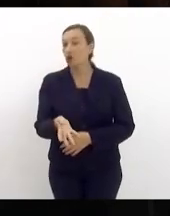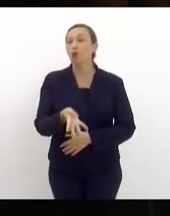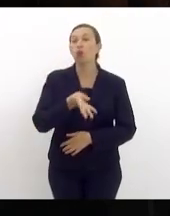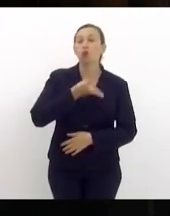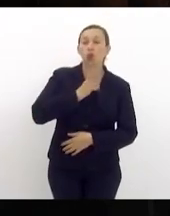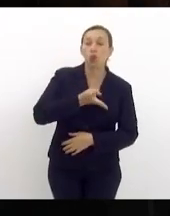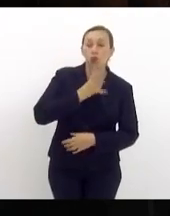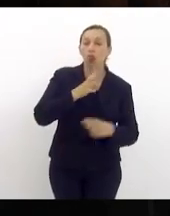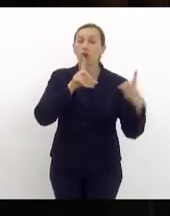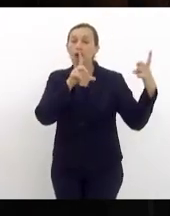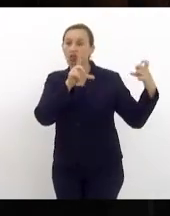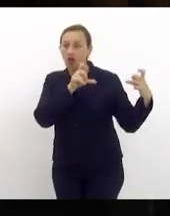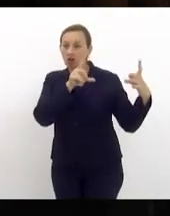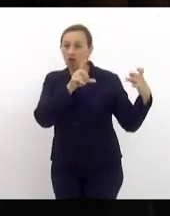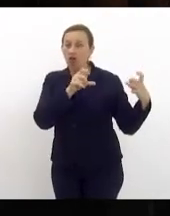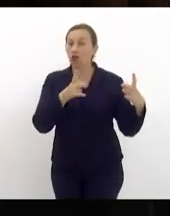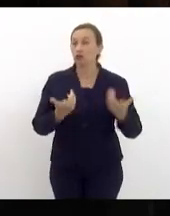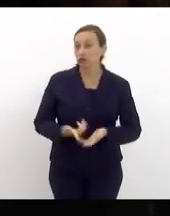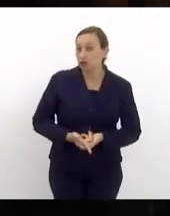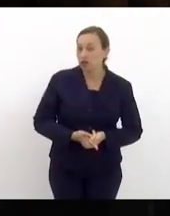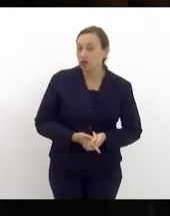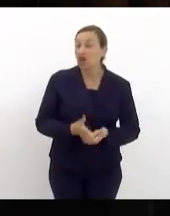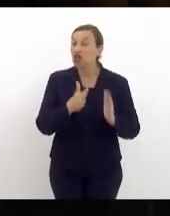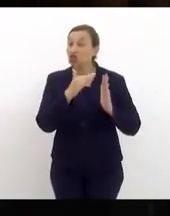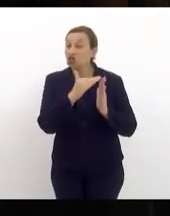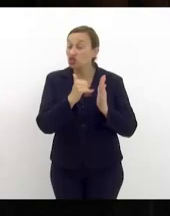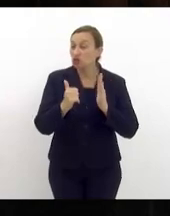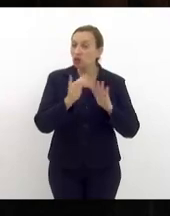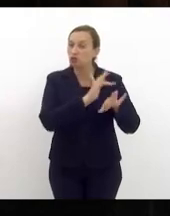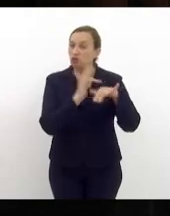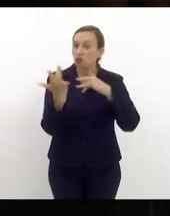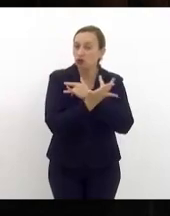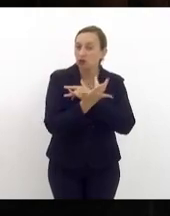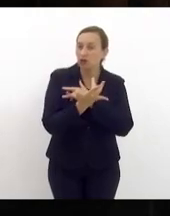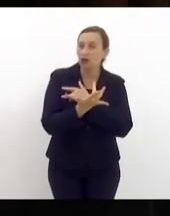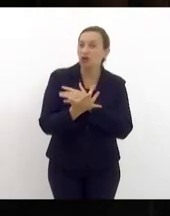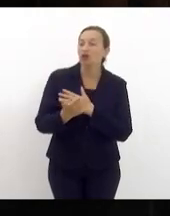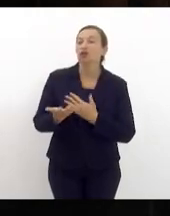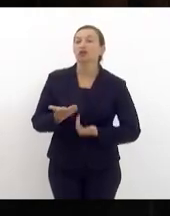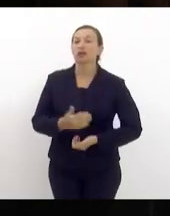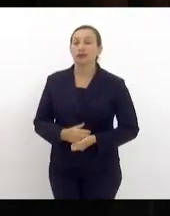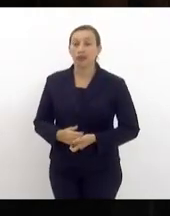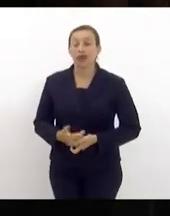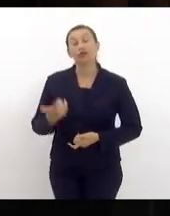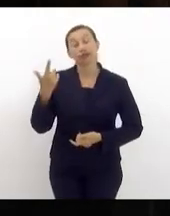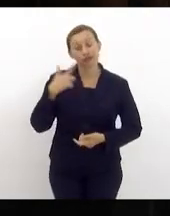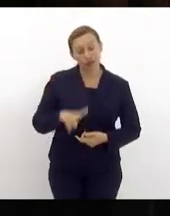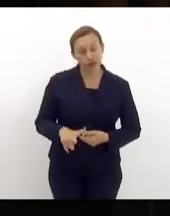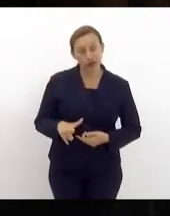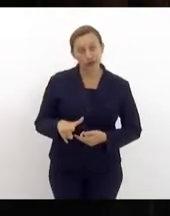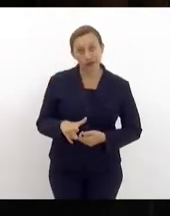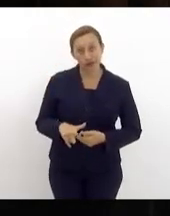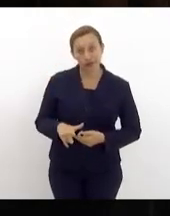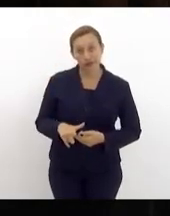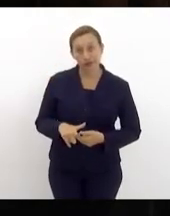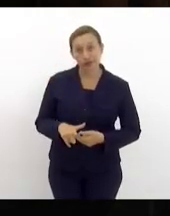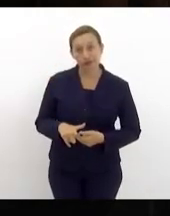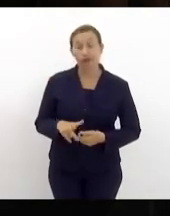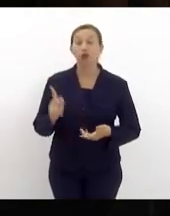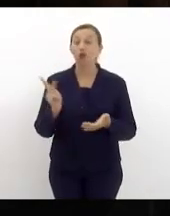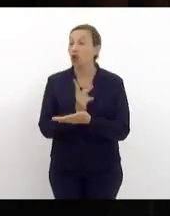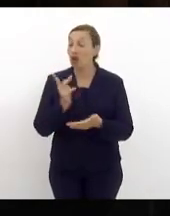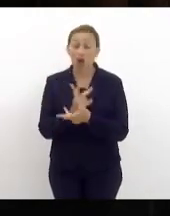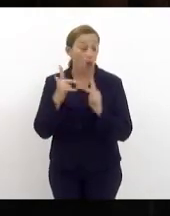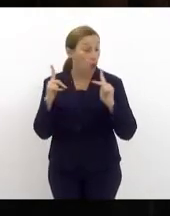reconhecimento fotográfico de uma foto retirada das redes sociais. Ou seja, de novo, estamos cometendo o